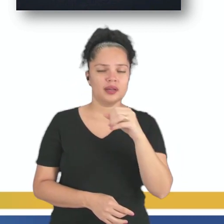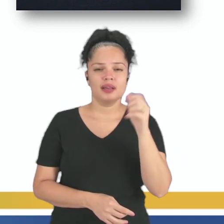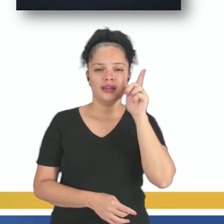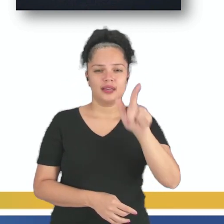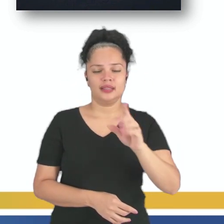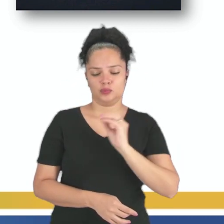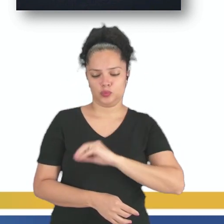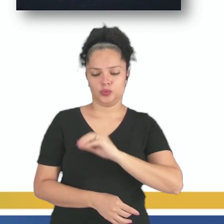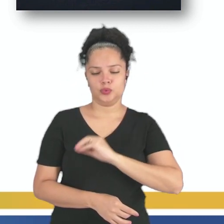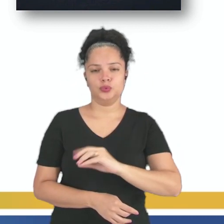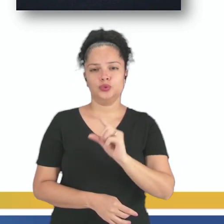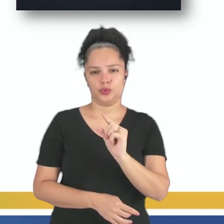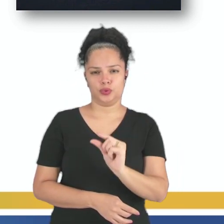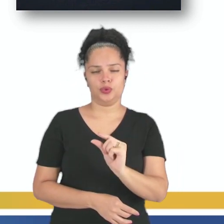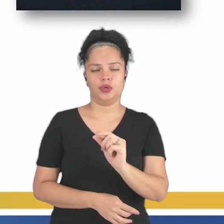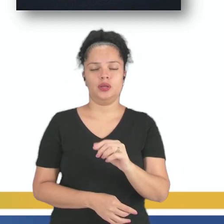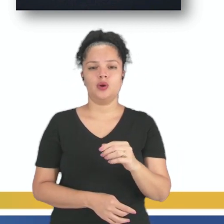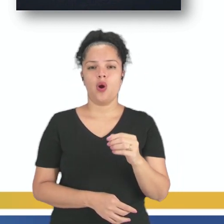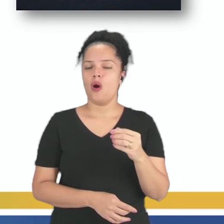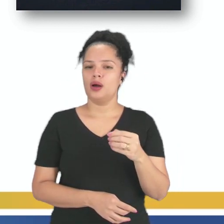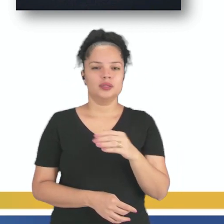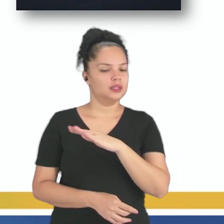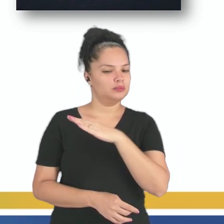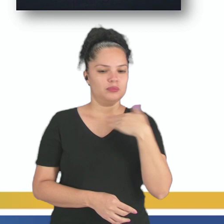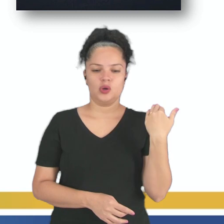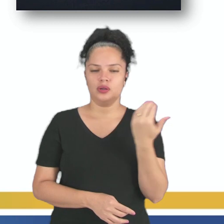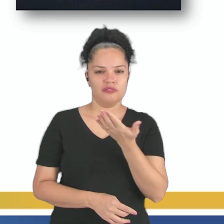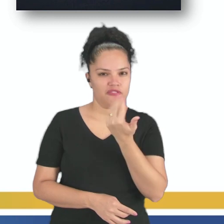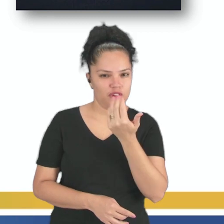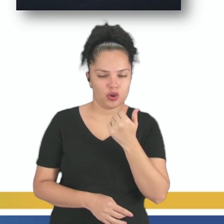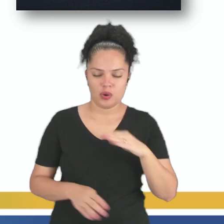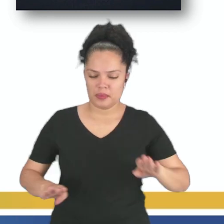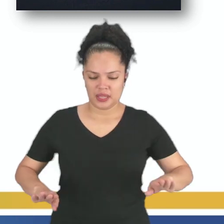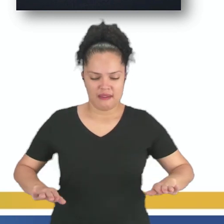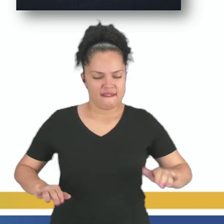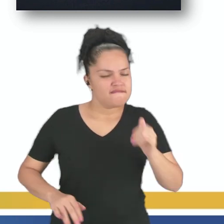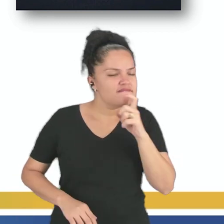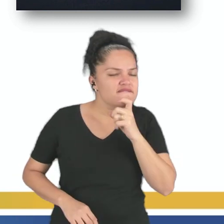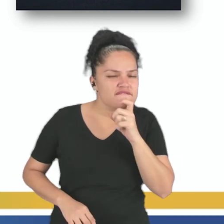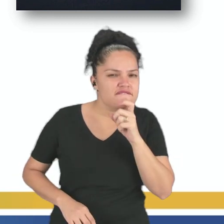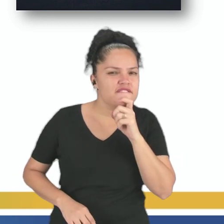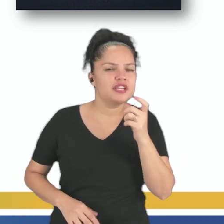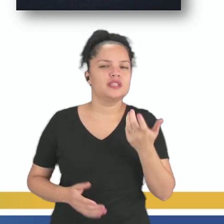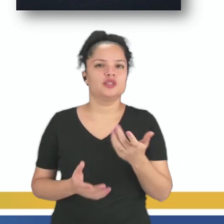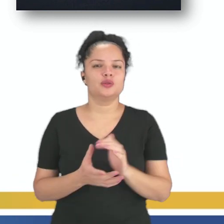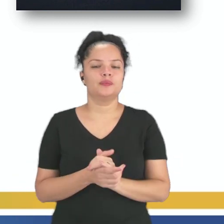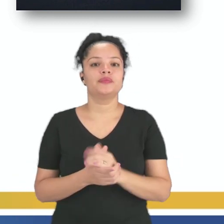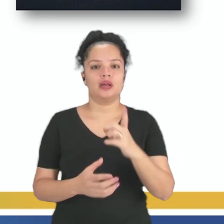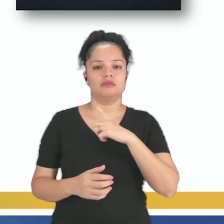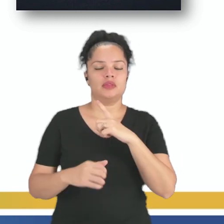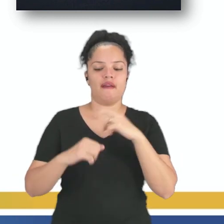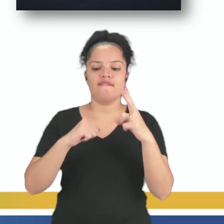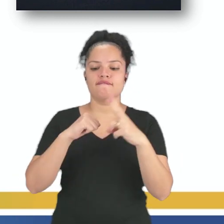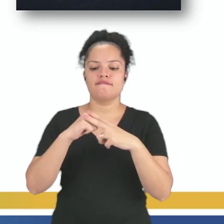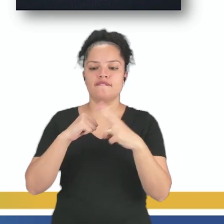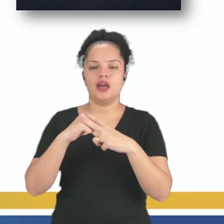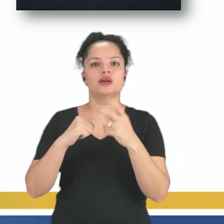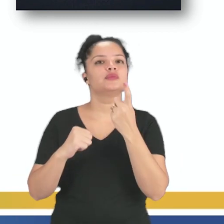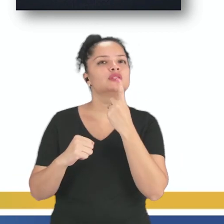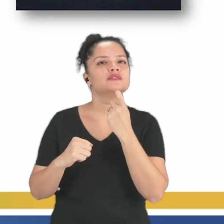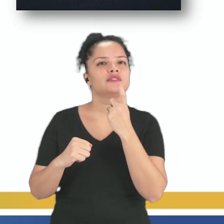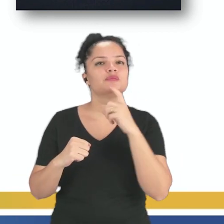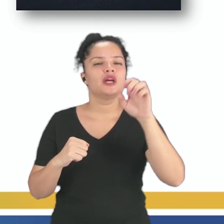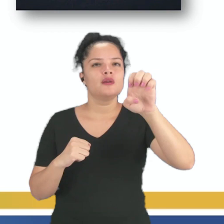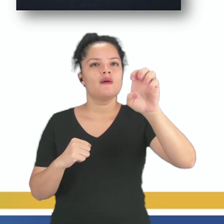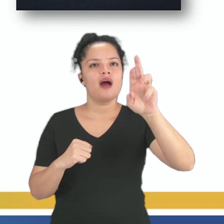o suficiente para não morrermos de fome e de frio. Então, nós temos os verbos destacados aí,